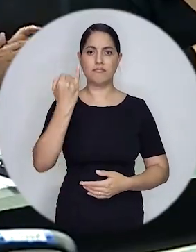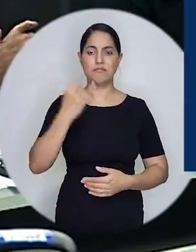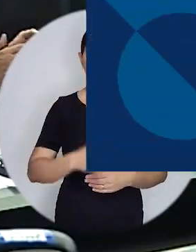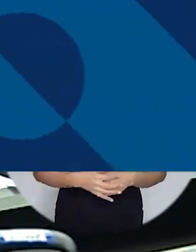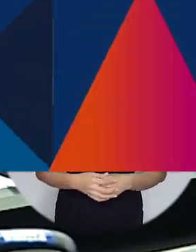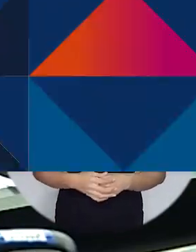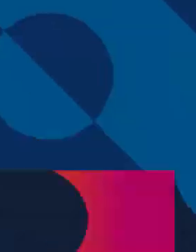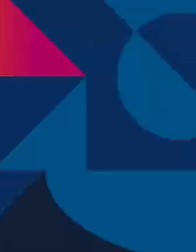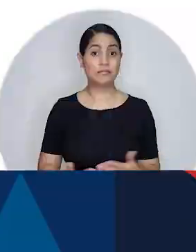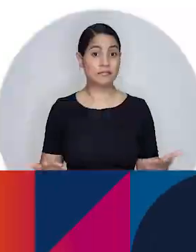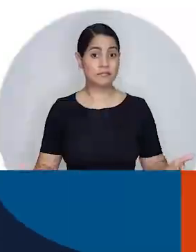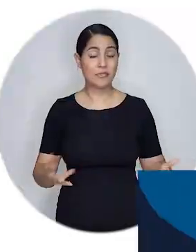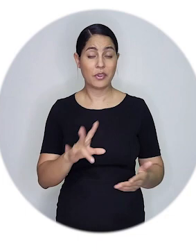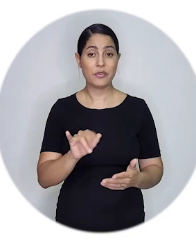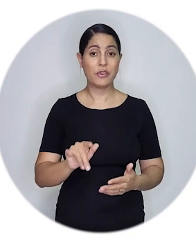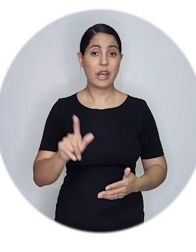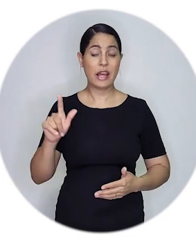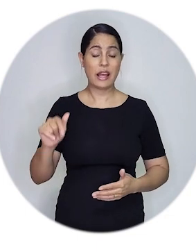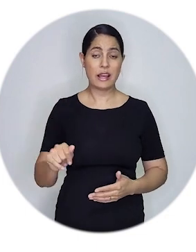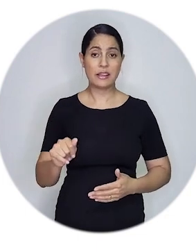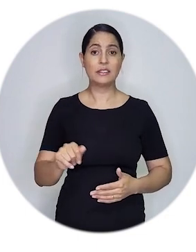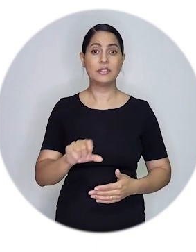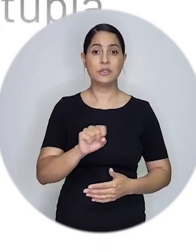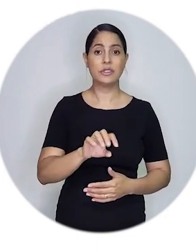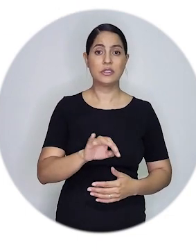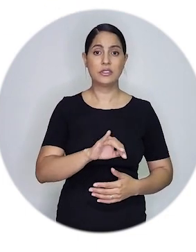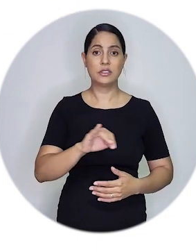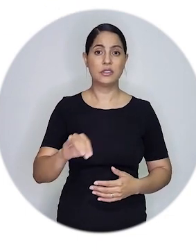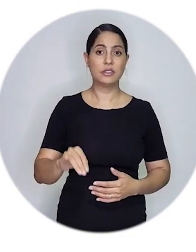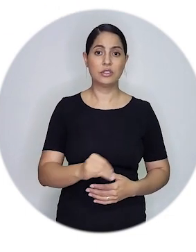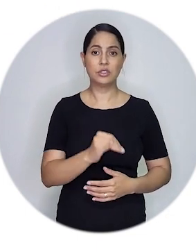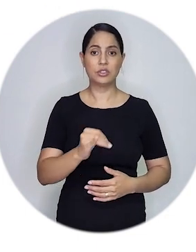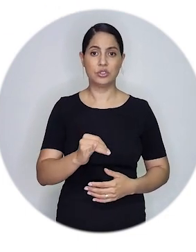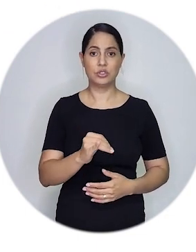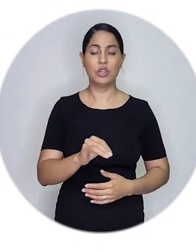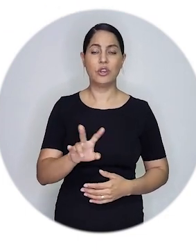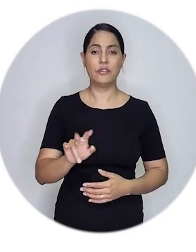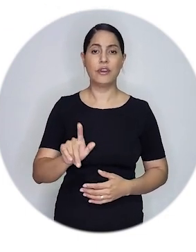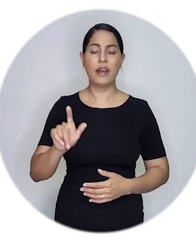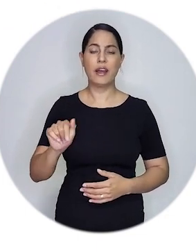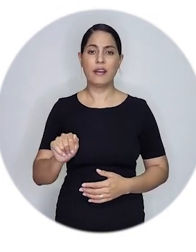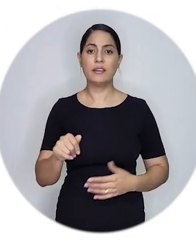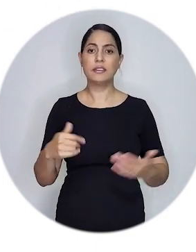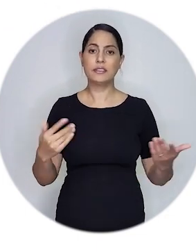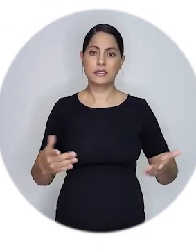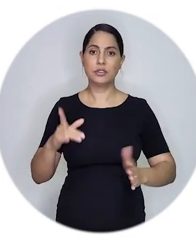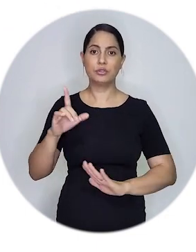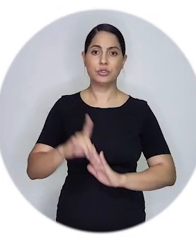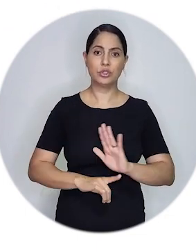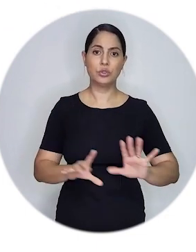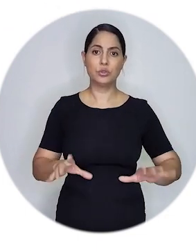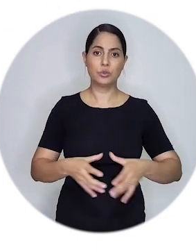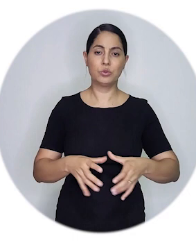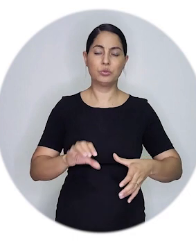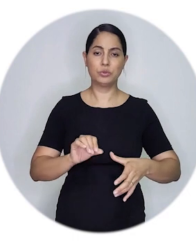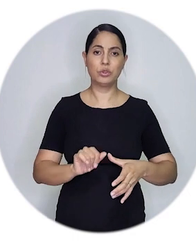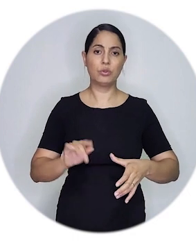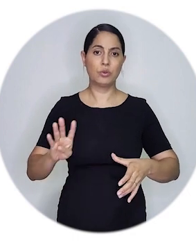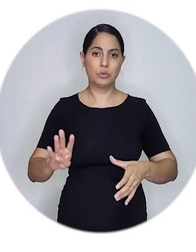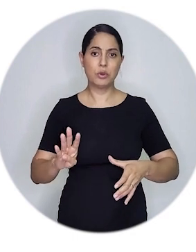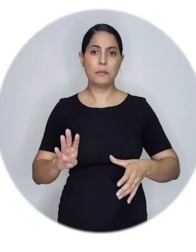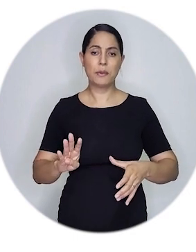advocacia depositará no dia de hoje. Após a escolha dos nomes da lista sextupla para a vaga de ministro destinada à advocacia